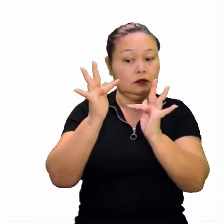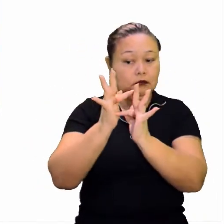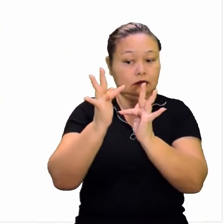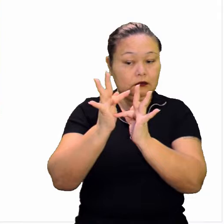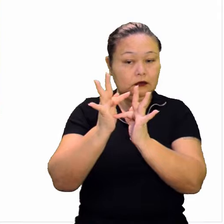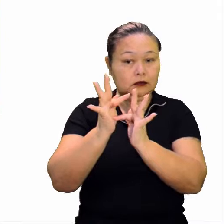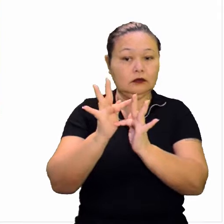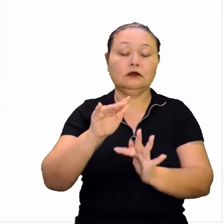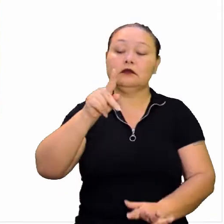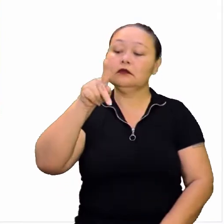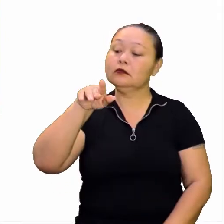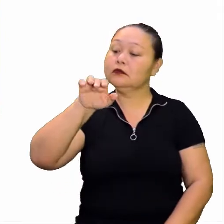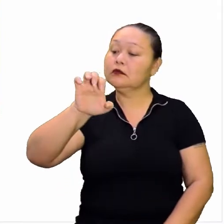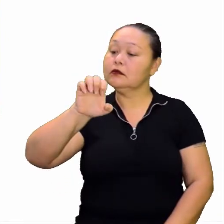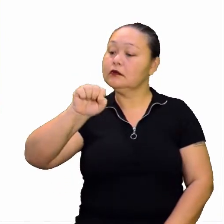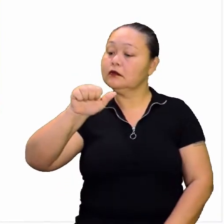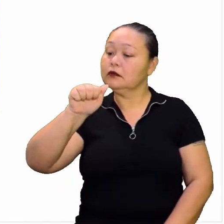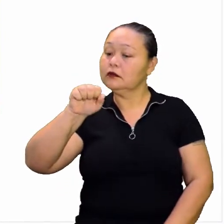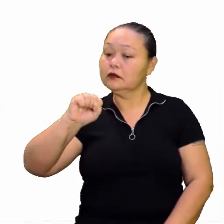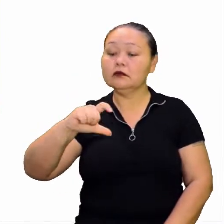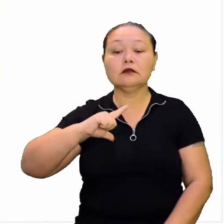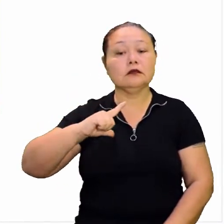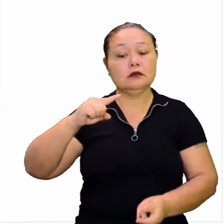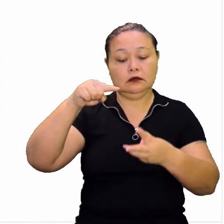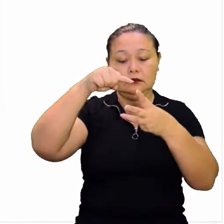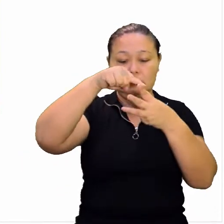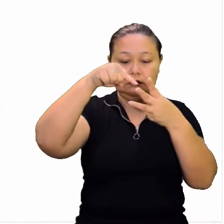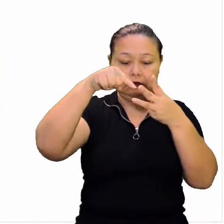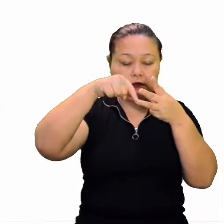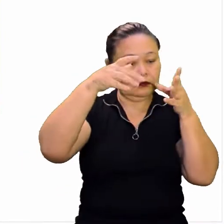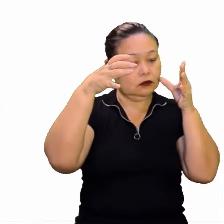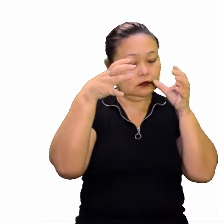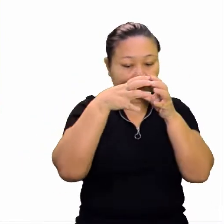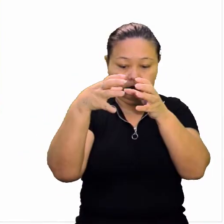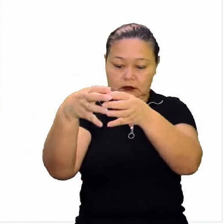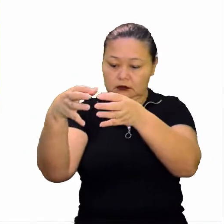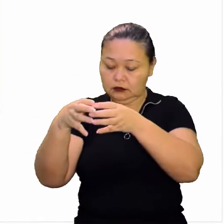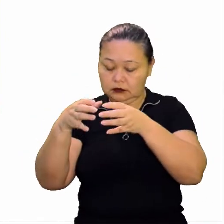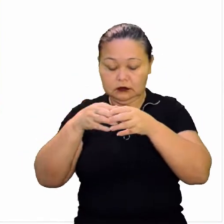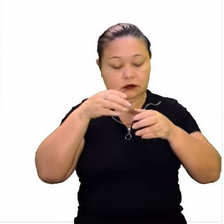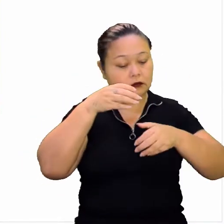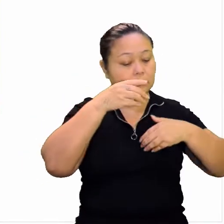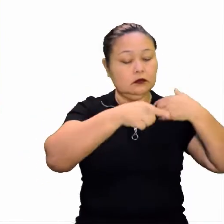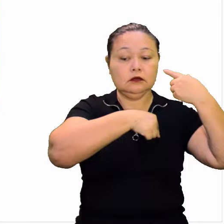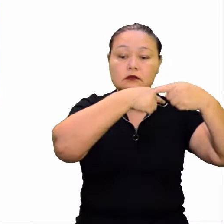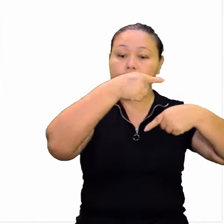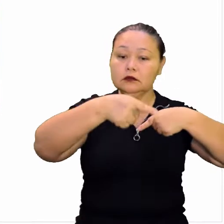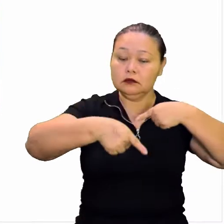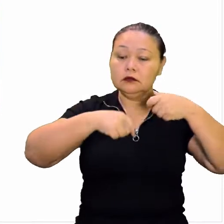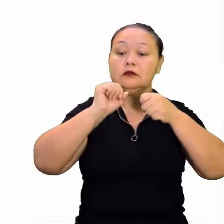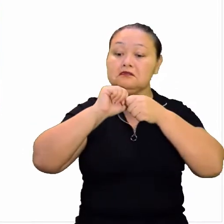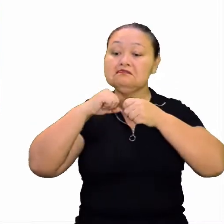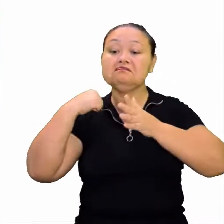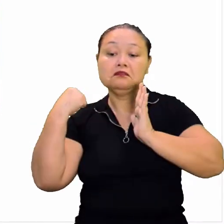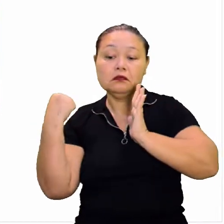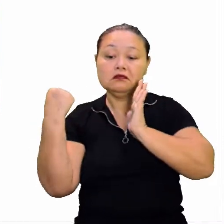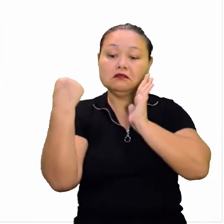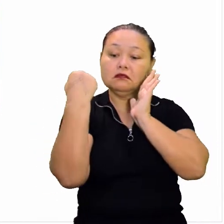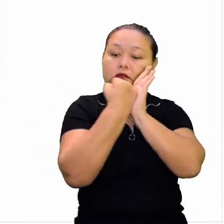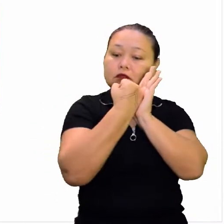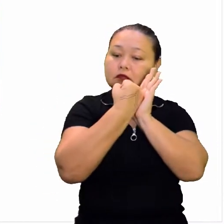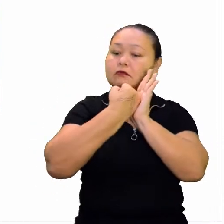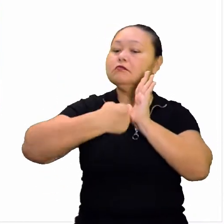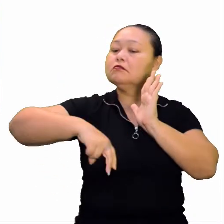fenícios e os persas. São 3 grandes civilizações que deixaram seus registros na história, deixaram